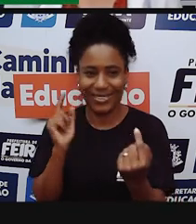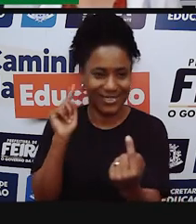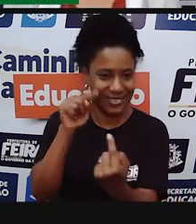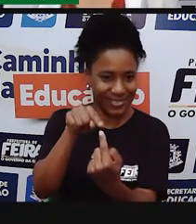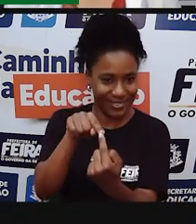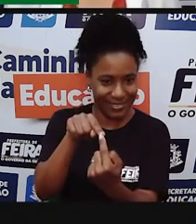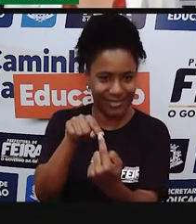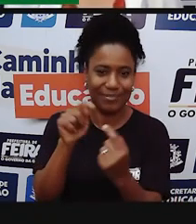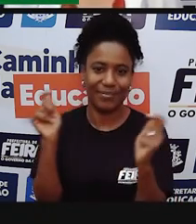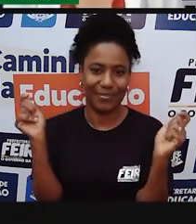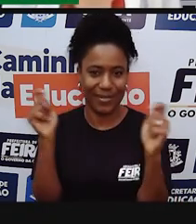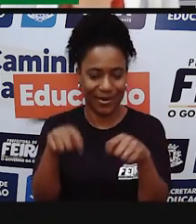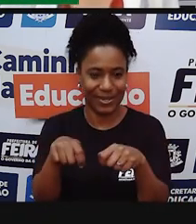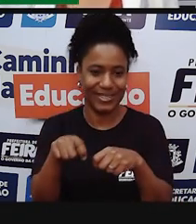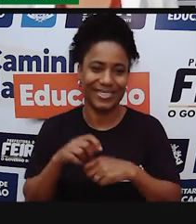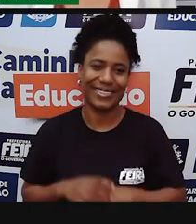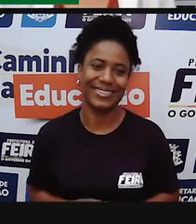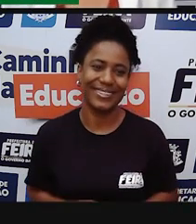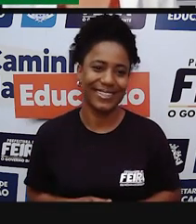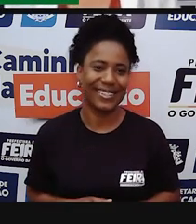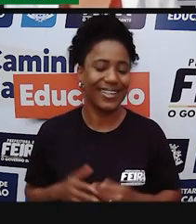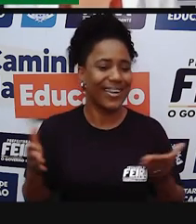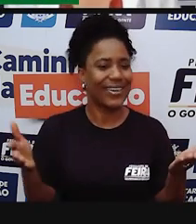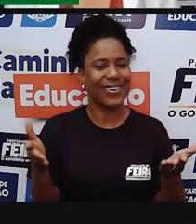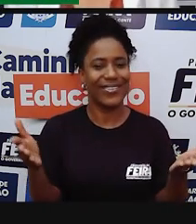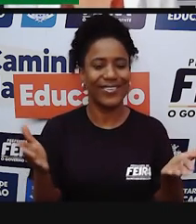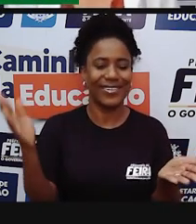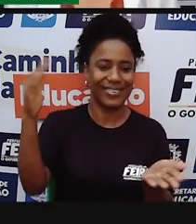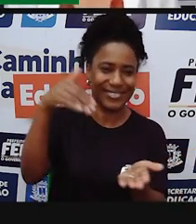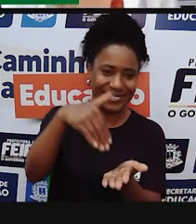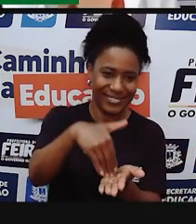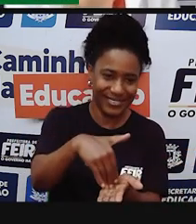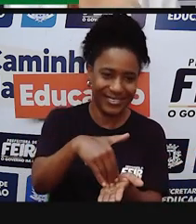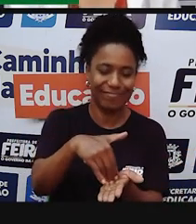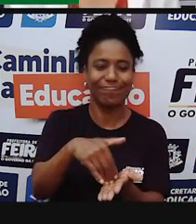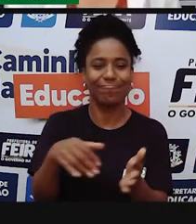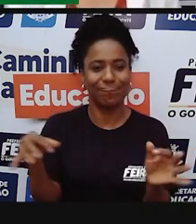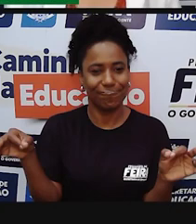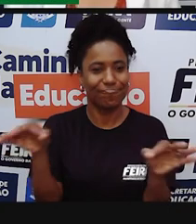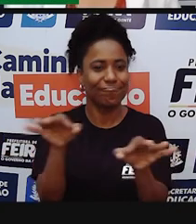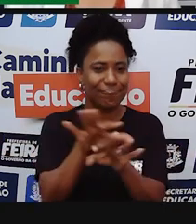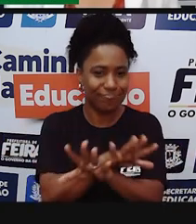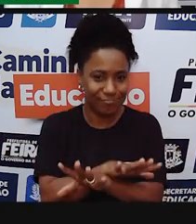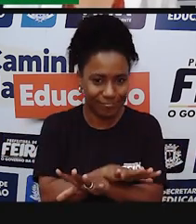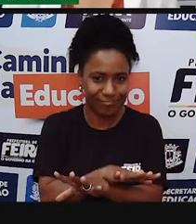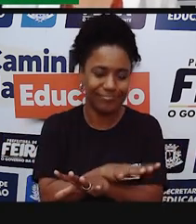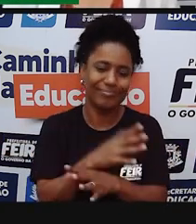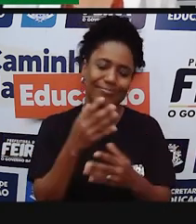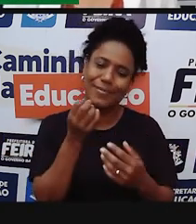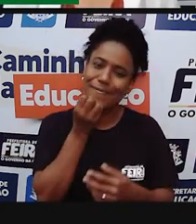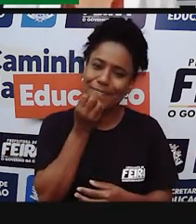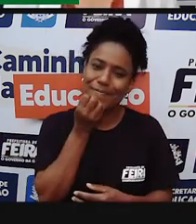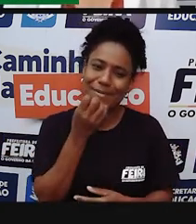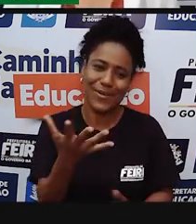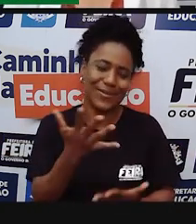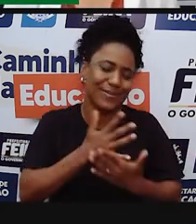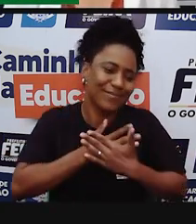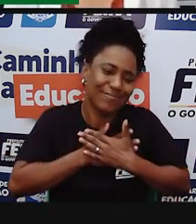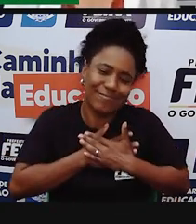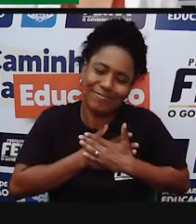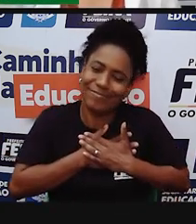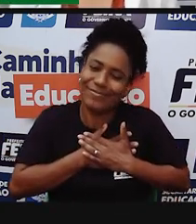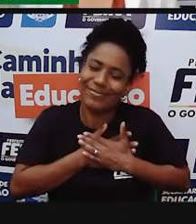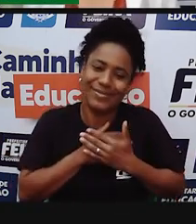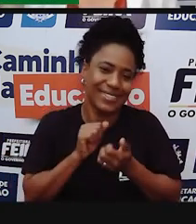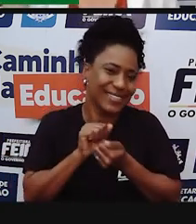família e Já chegamos então ao final dinossauro nas que o senhor foi muito bom estar com